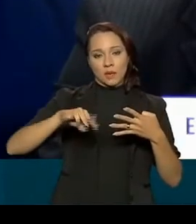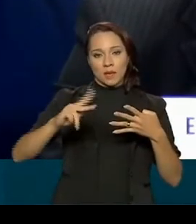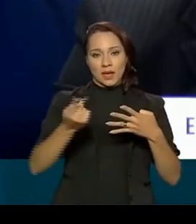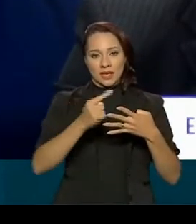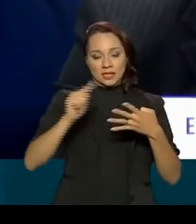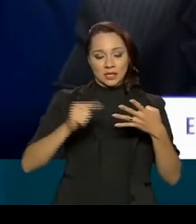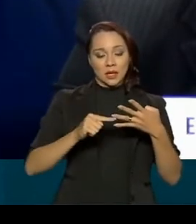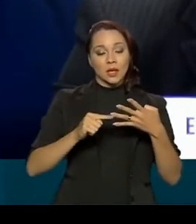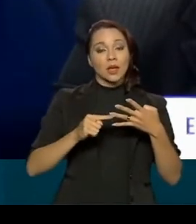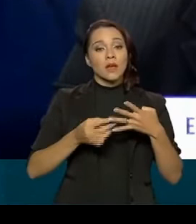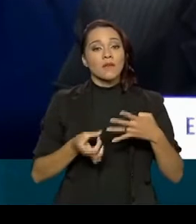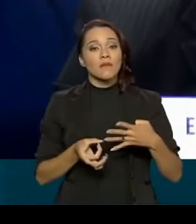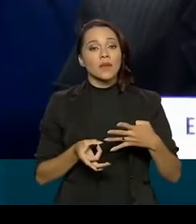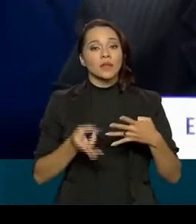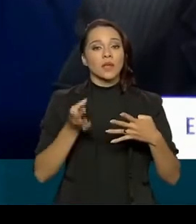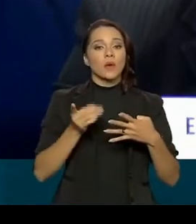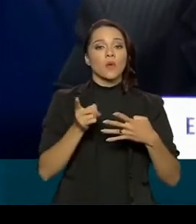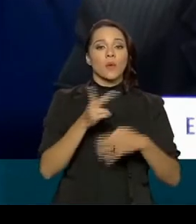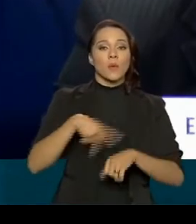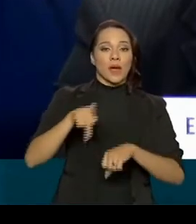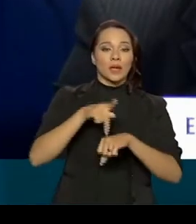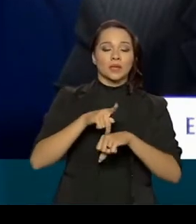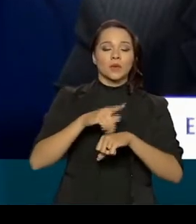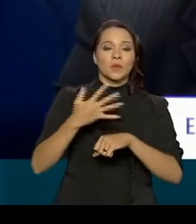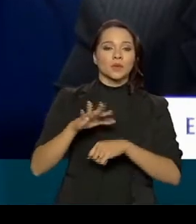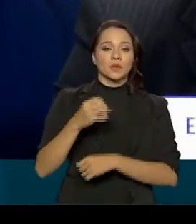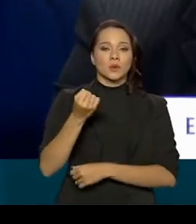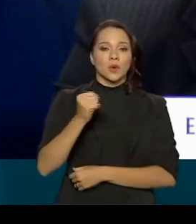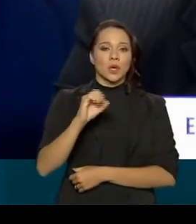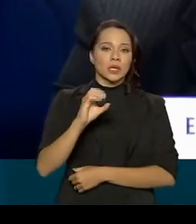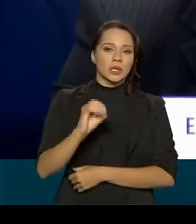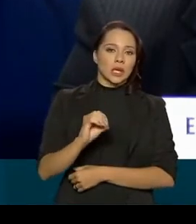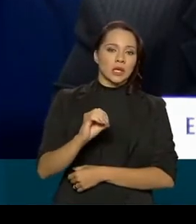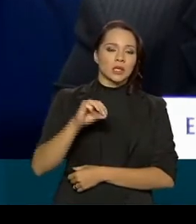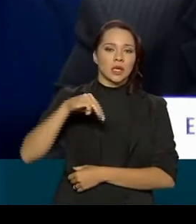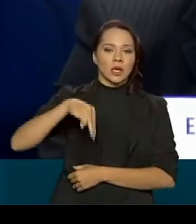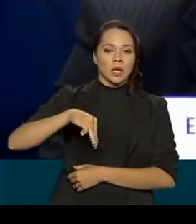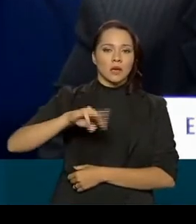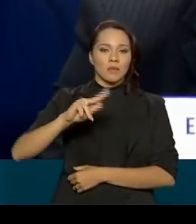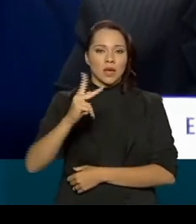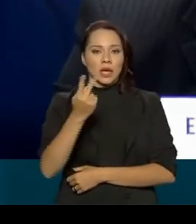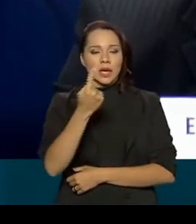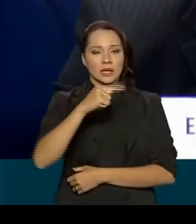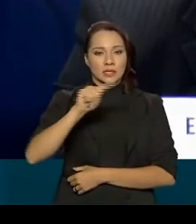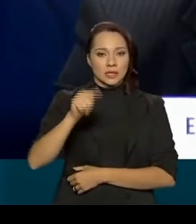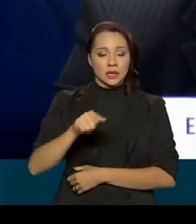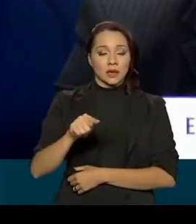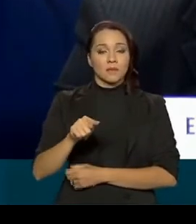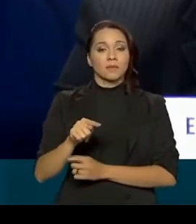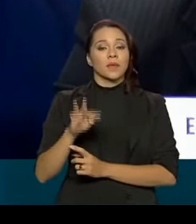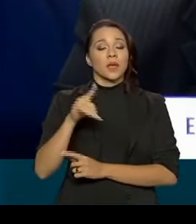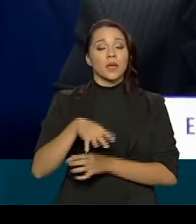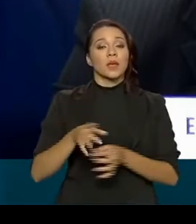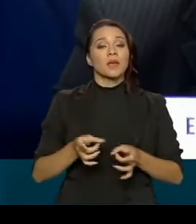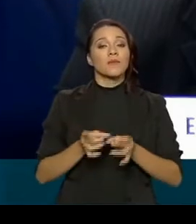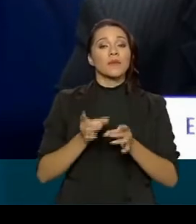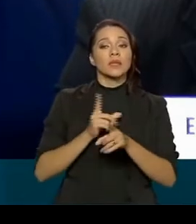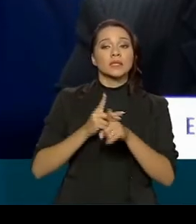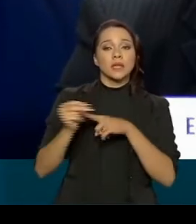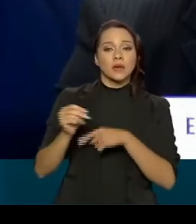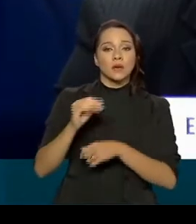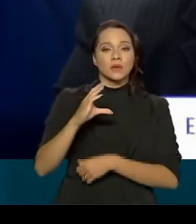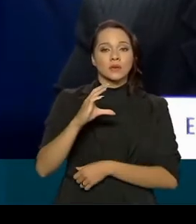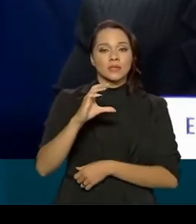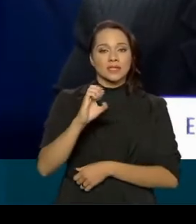vendemos cobrimos o país com uma faixa de 80 MHz, e os vencedores foram Sercontel,